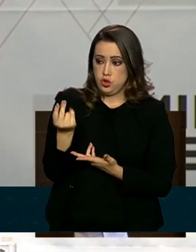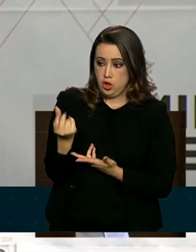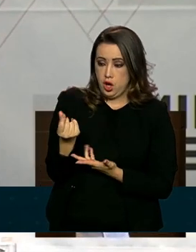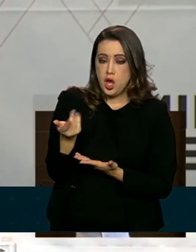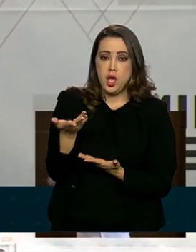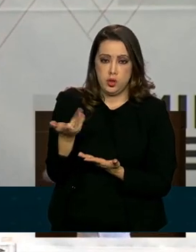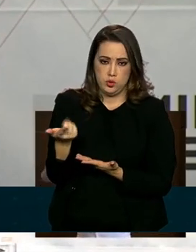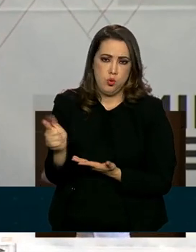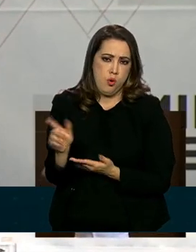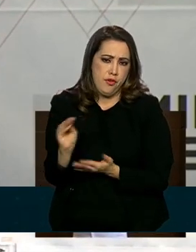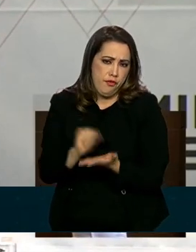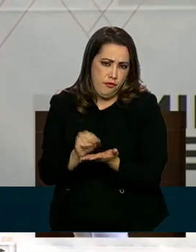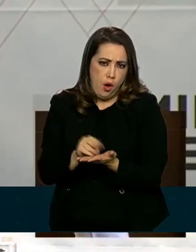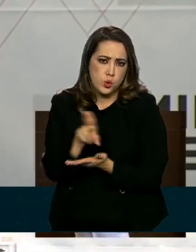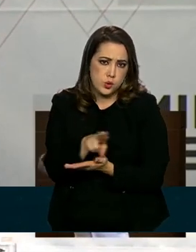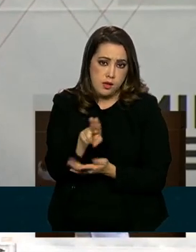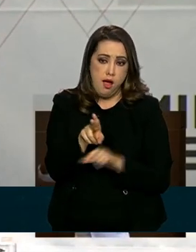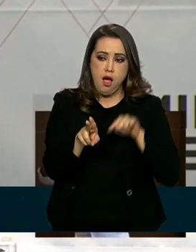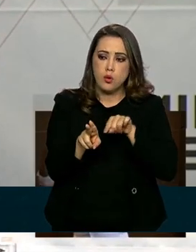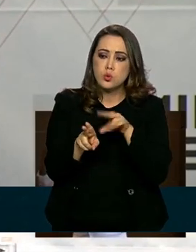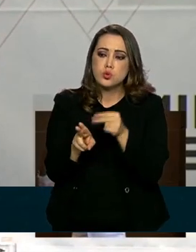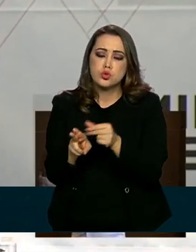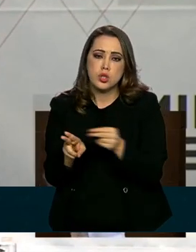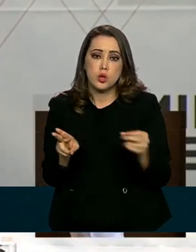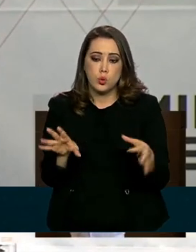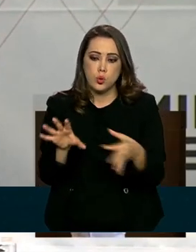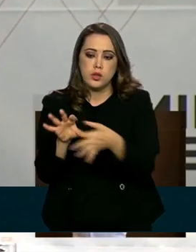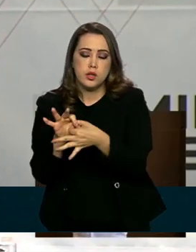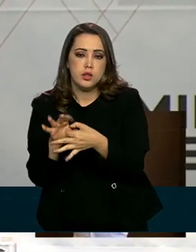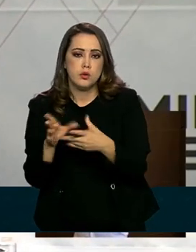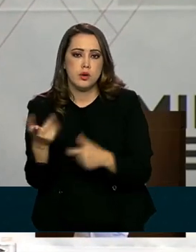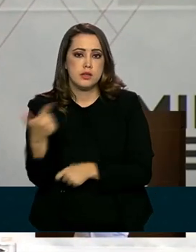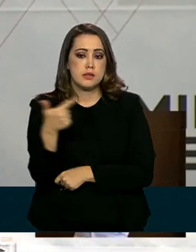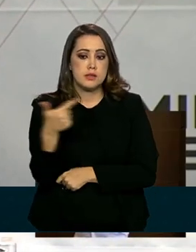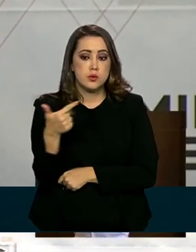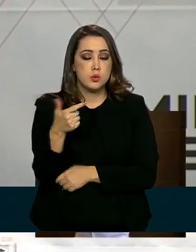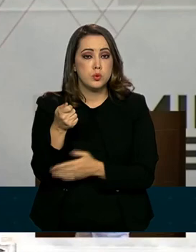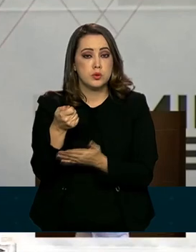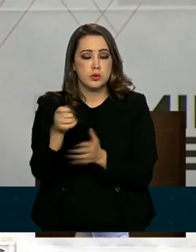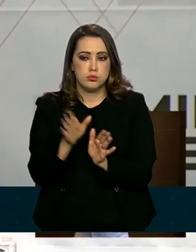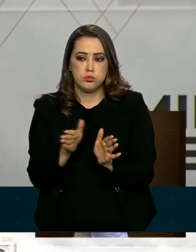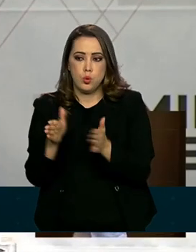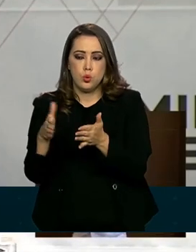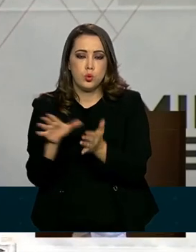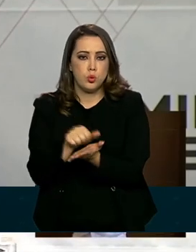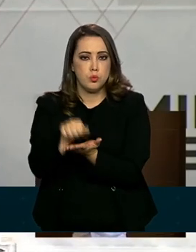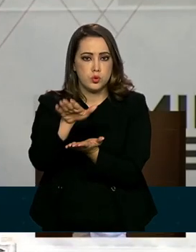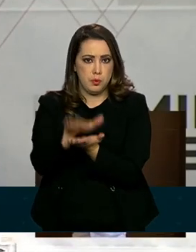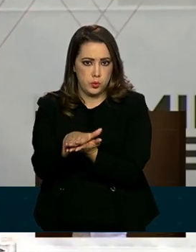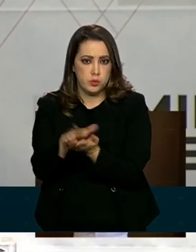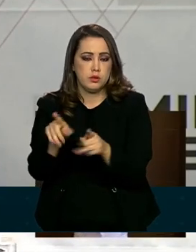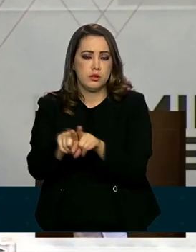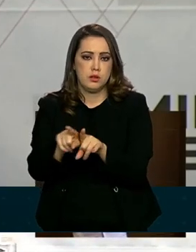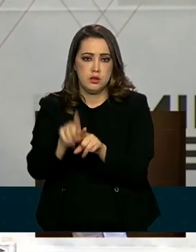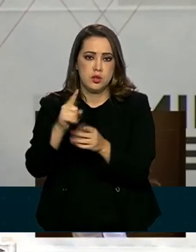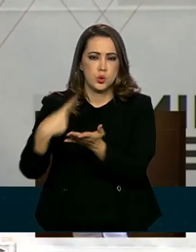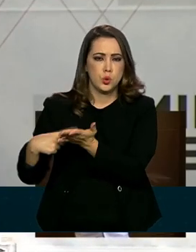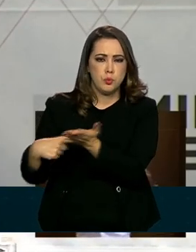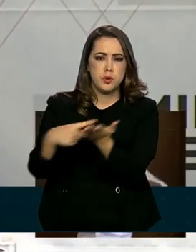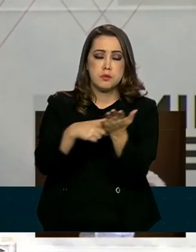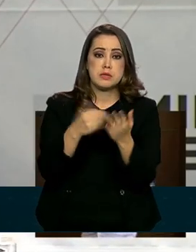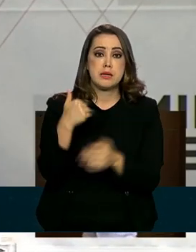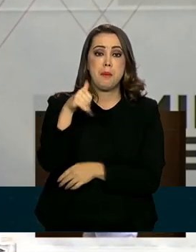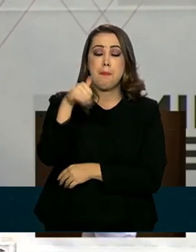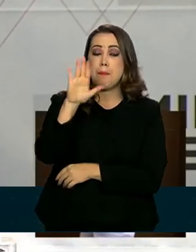que não venha a ser aplicado, ele vai se somar à segunda parte do recurso do acordo, que são mais